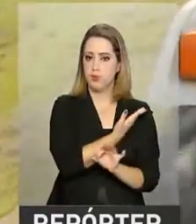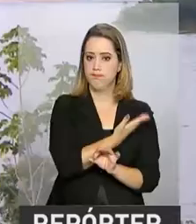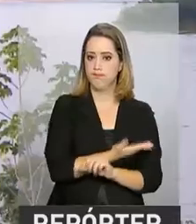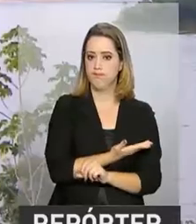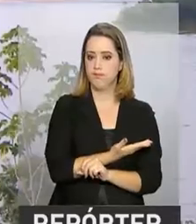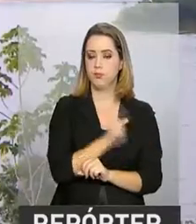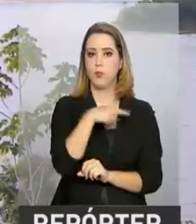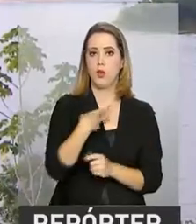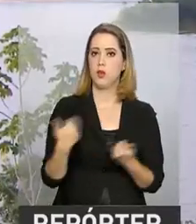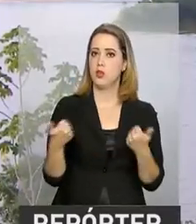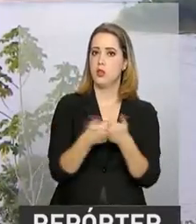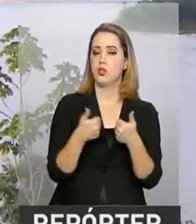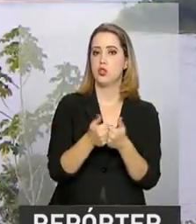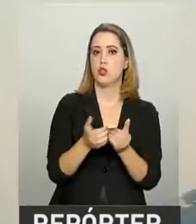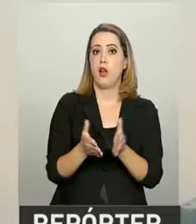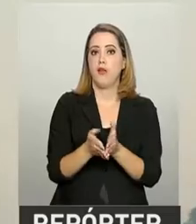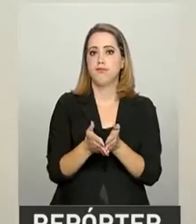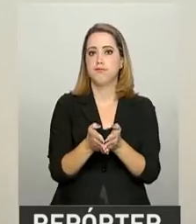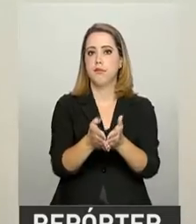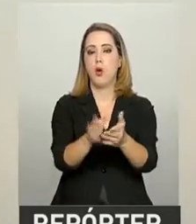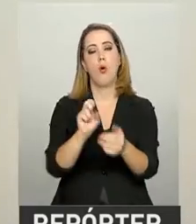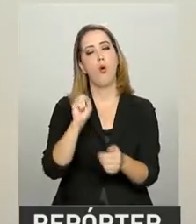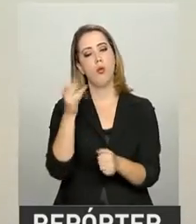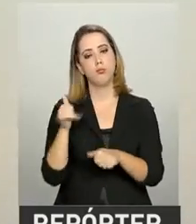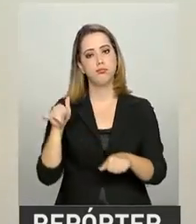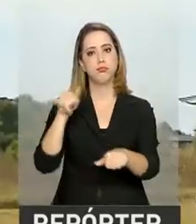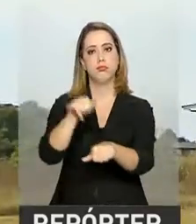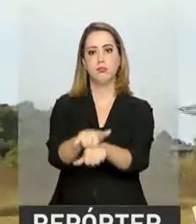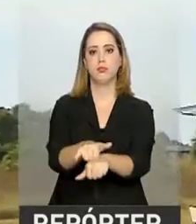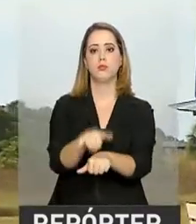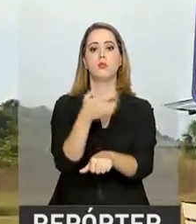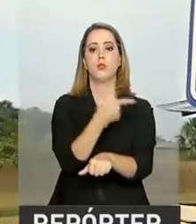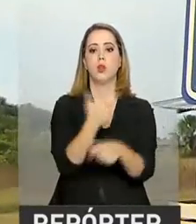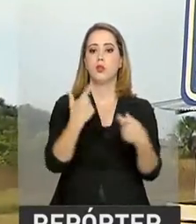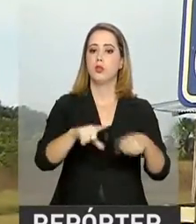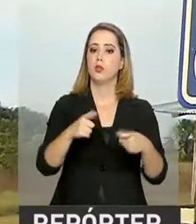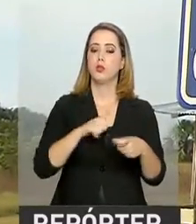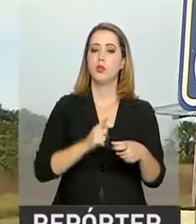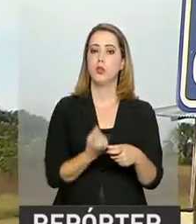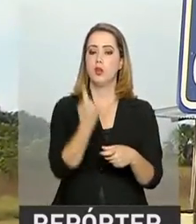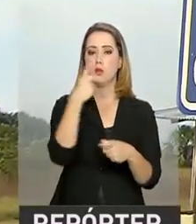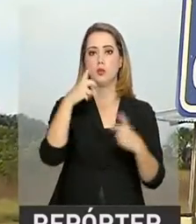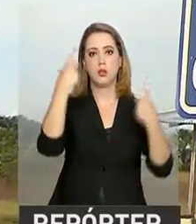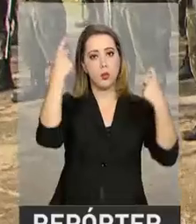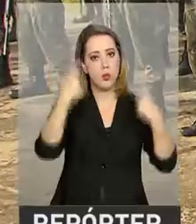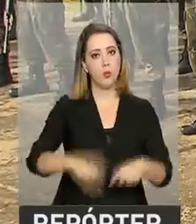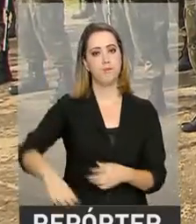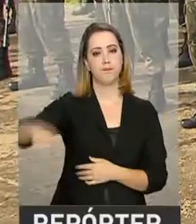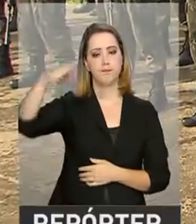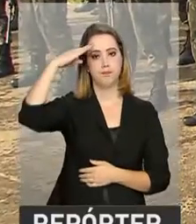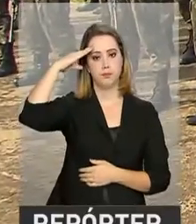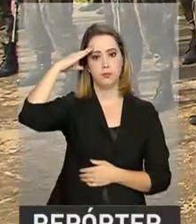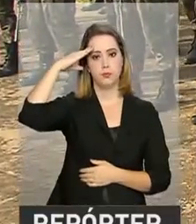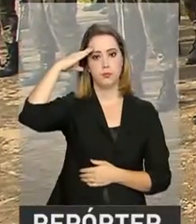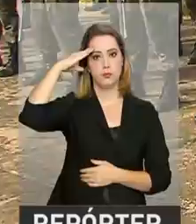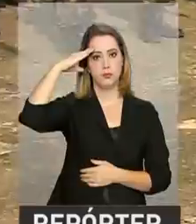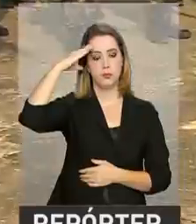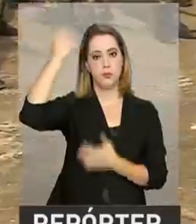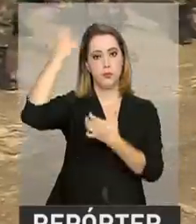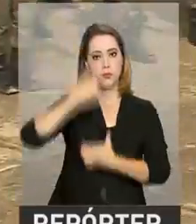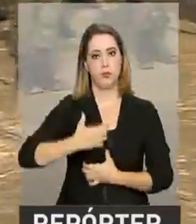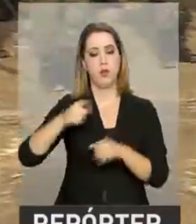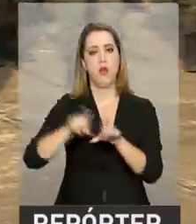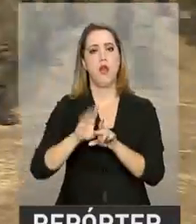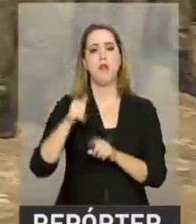a comunidade é de barco ou de avião. No local existe uma base do pelotão de fronteiras do Exército,